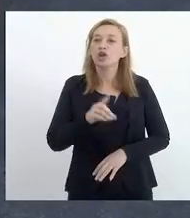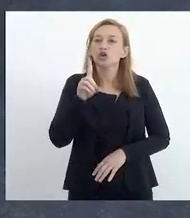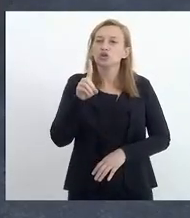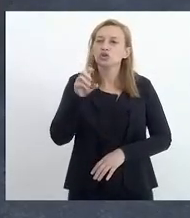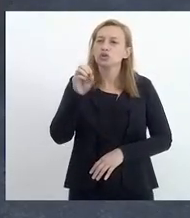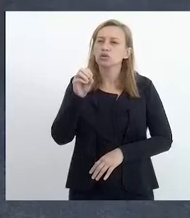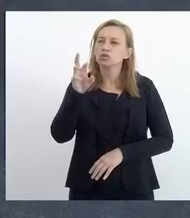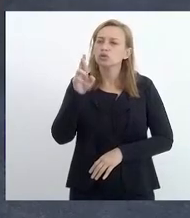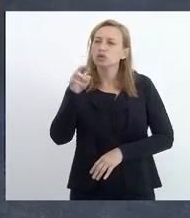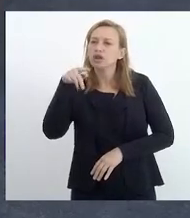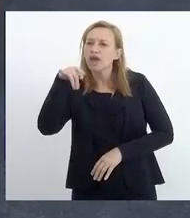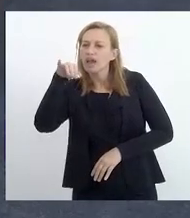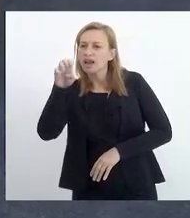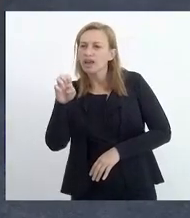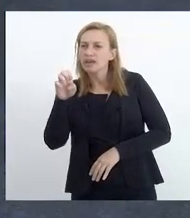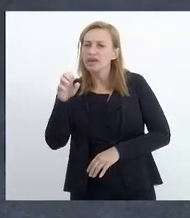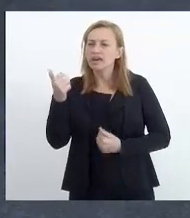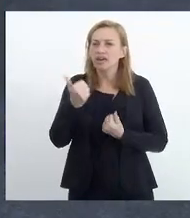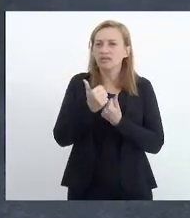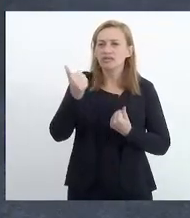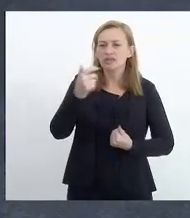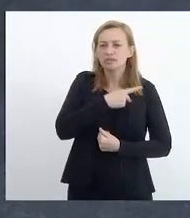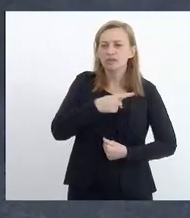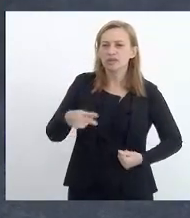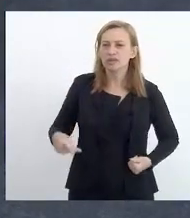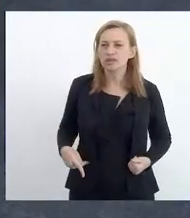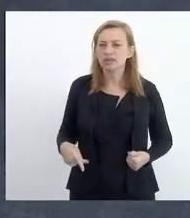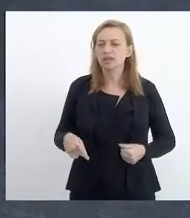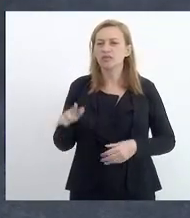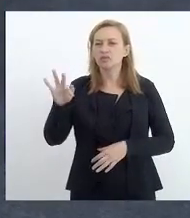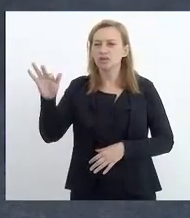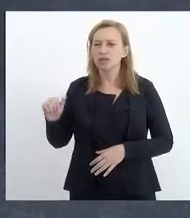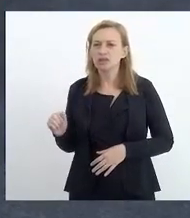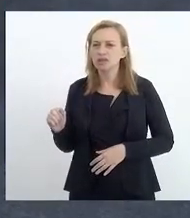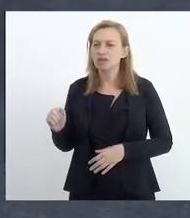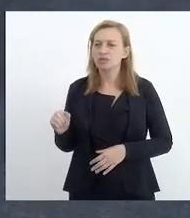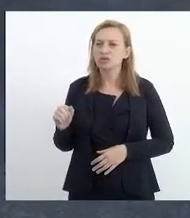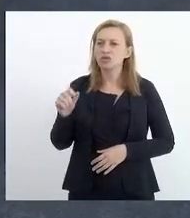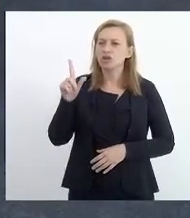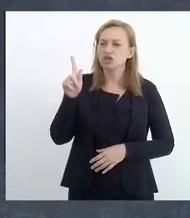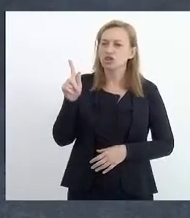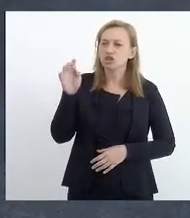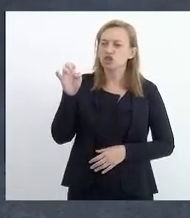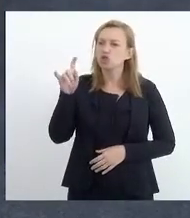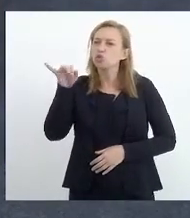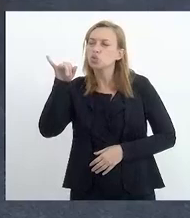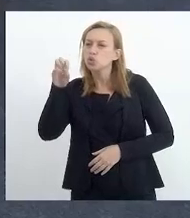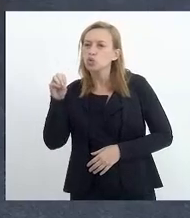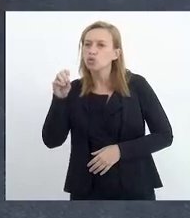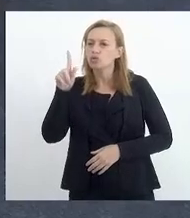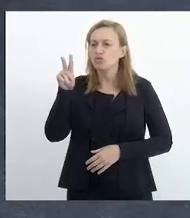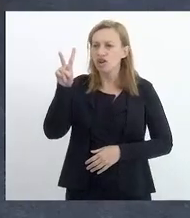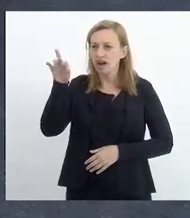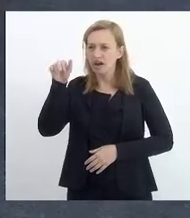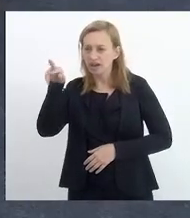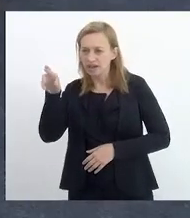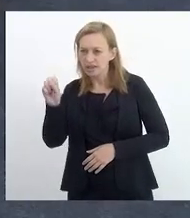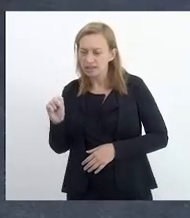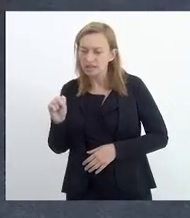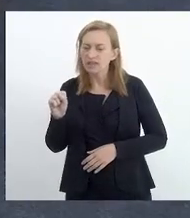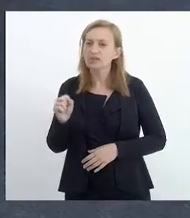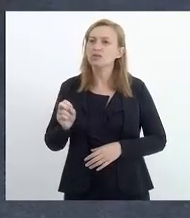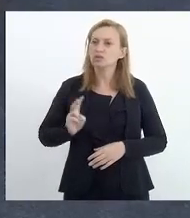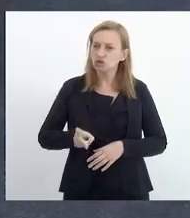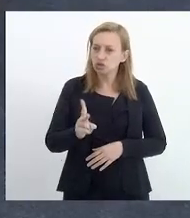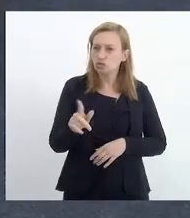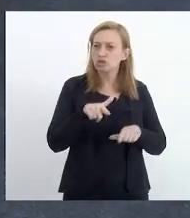Dornelles, que é hoje vice-presidente, já era antes da Fundação Getúlio Vargas, ainda está atuando politicamente